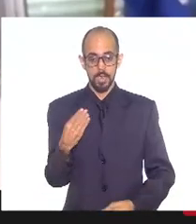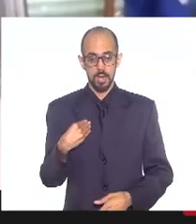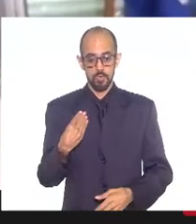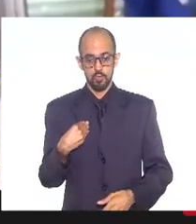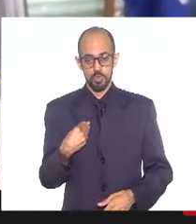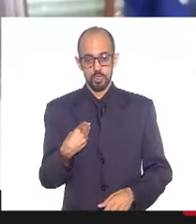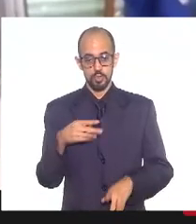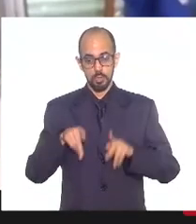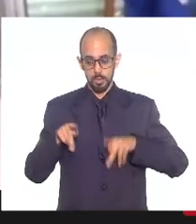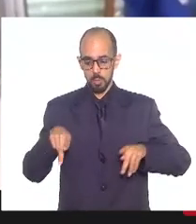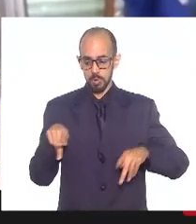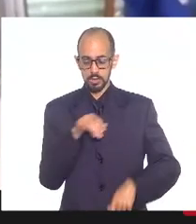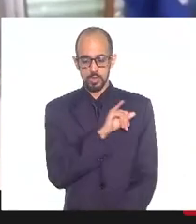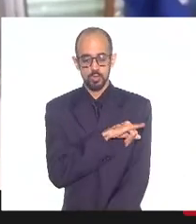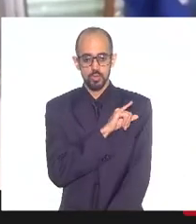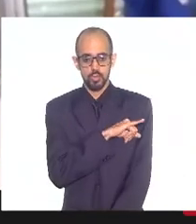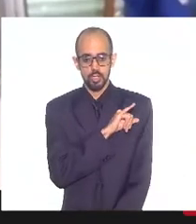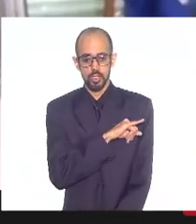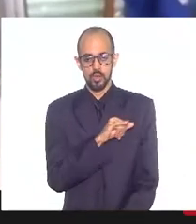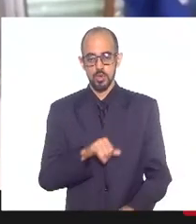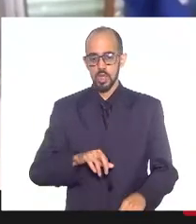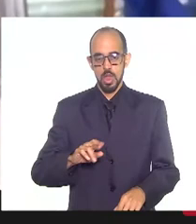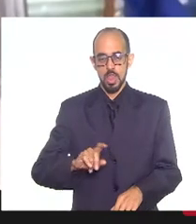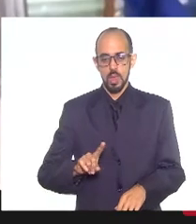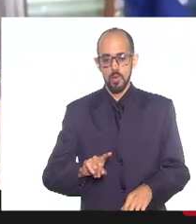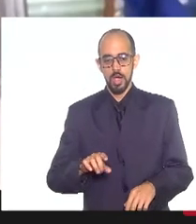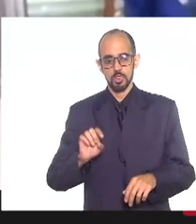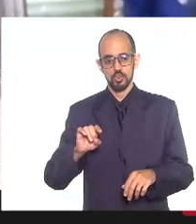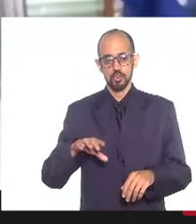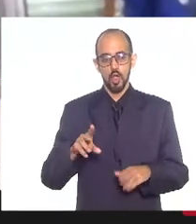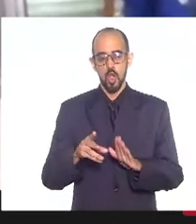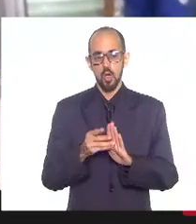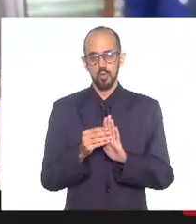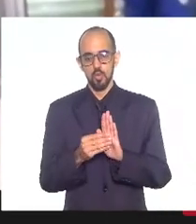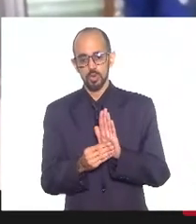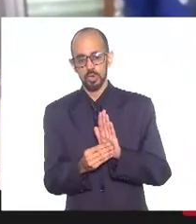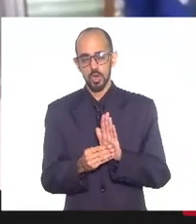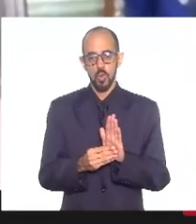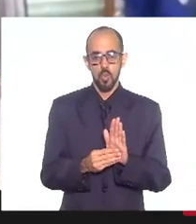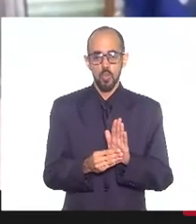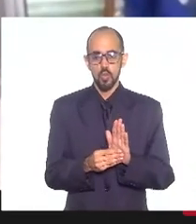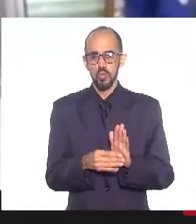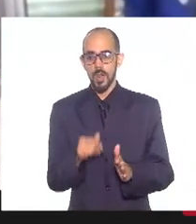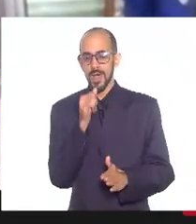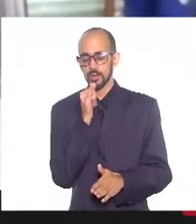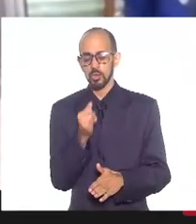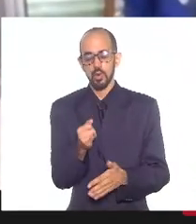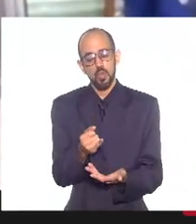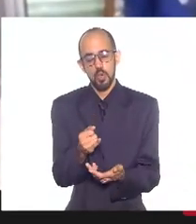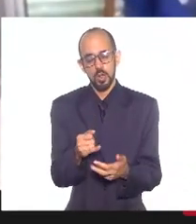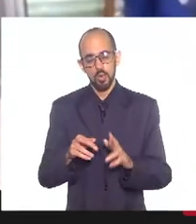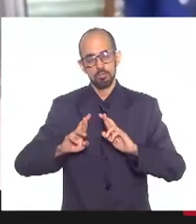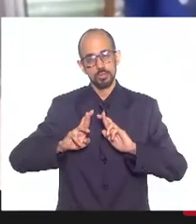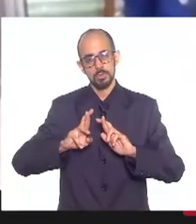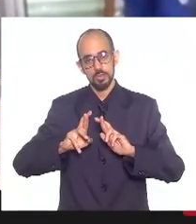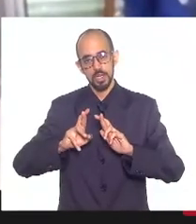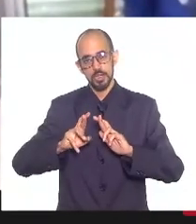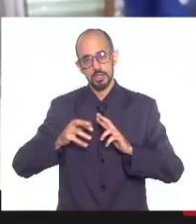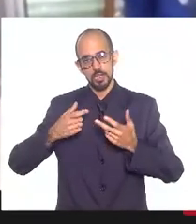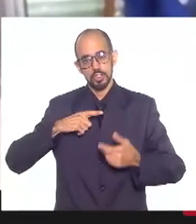de Janeiro e não se torne um mero elemento placebo, uma expectativa que a gente tem de muito tempo.